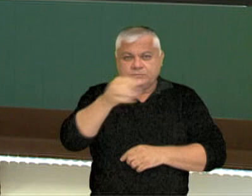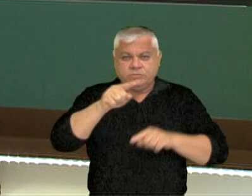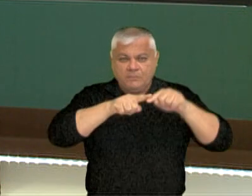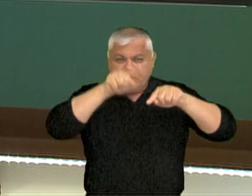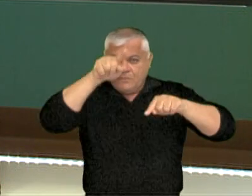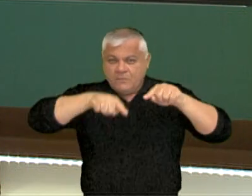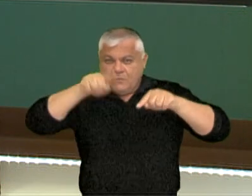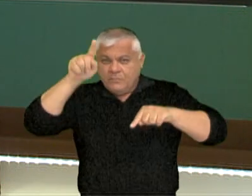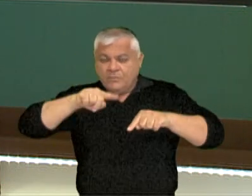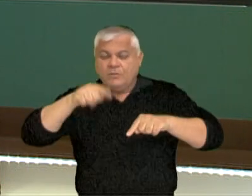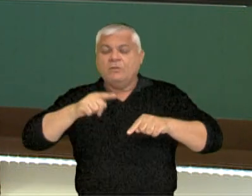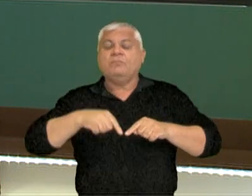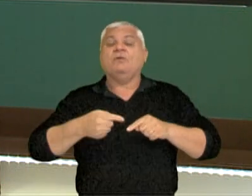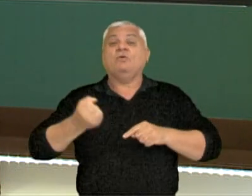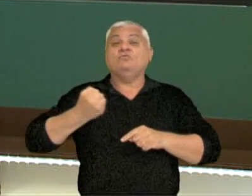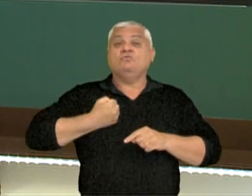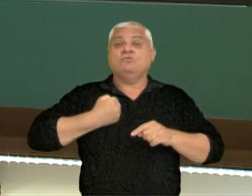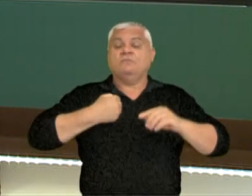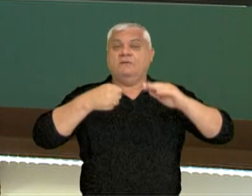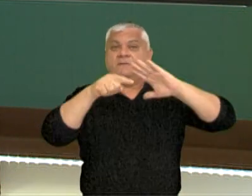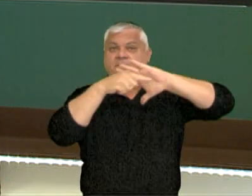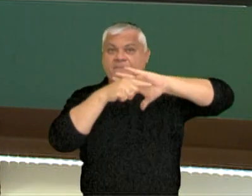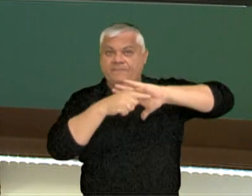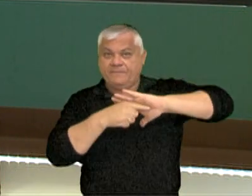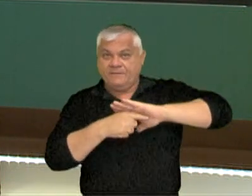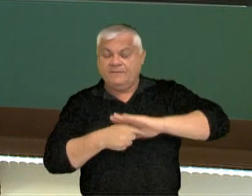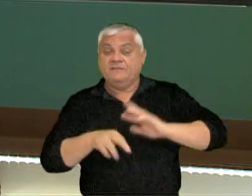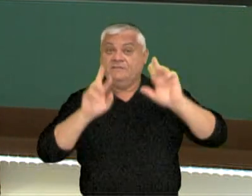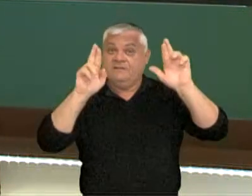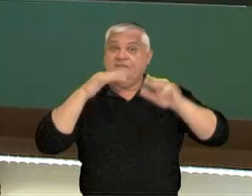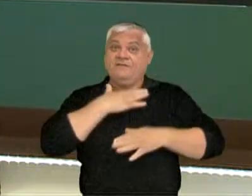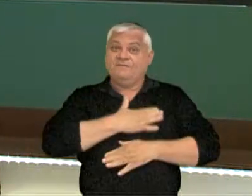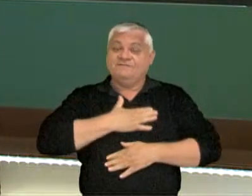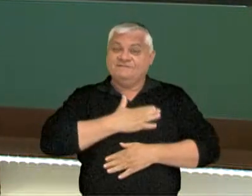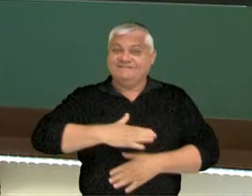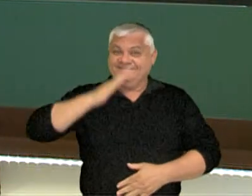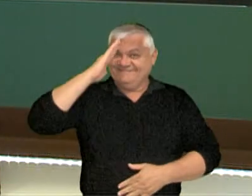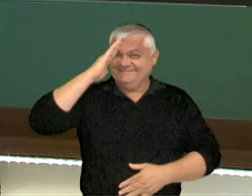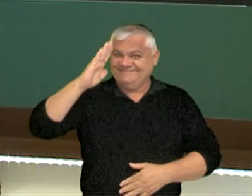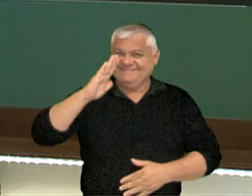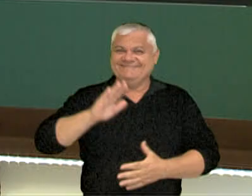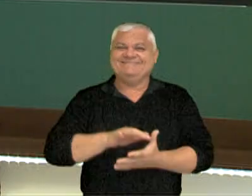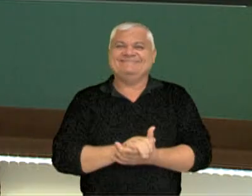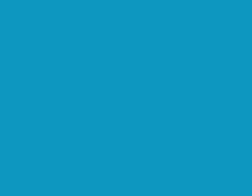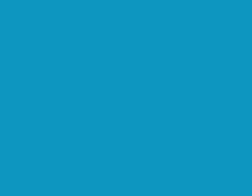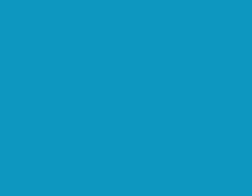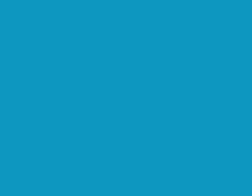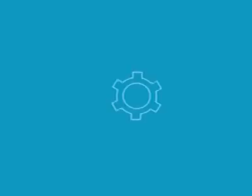negativos. Eu espero que vocês tenham gostado e até breve!